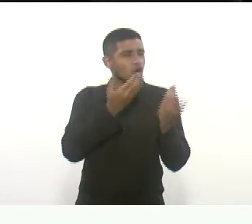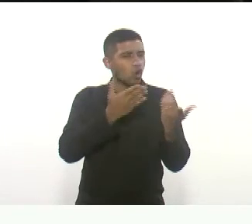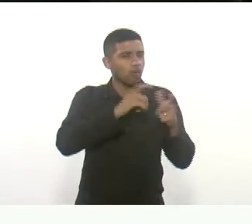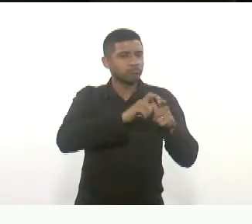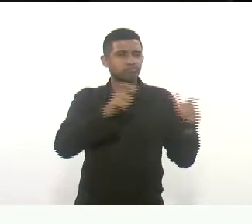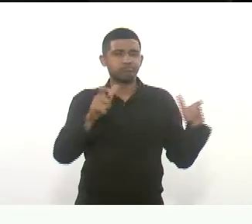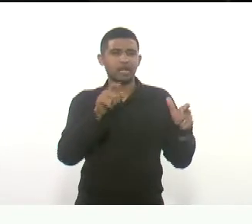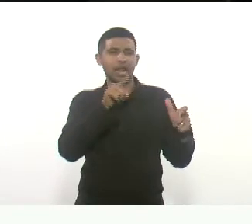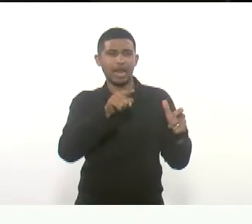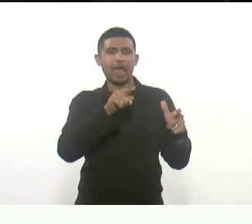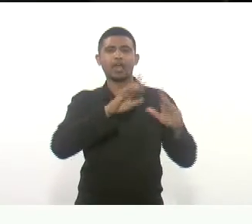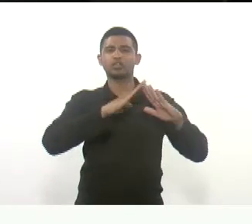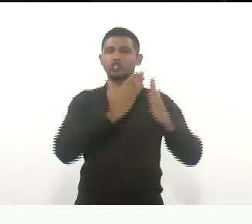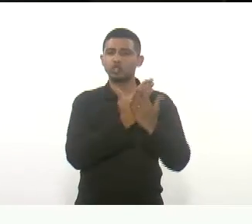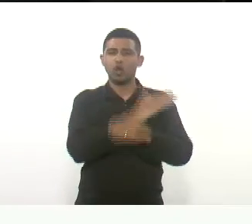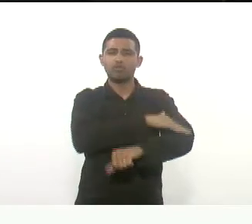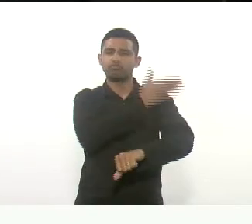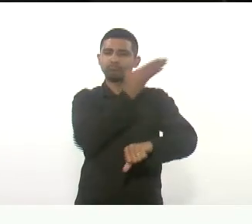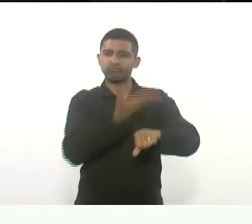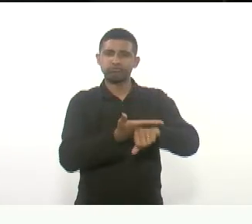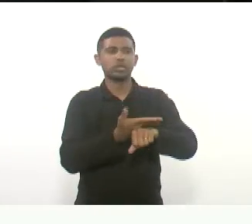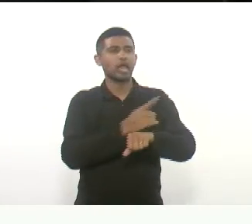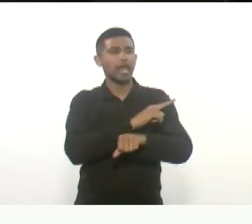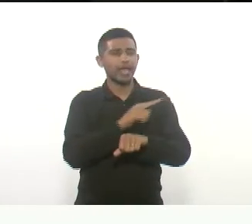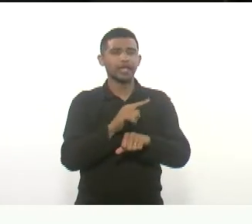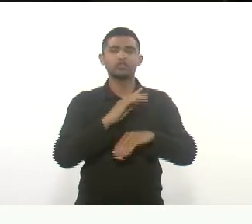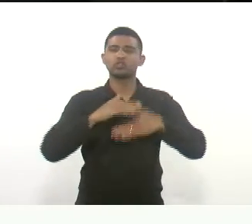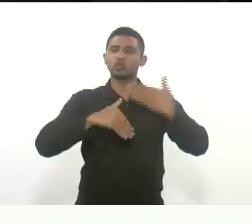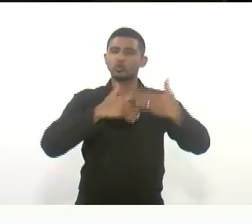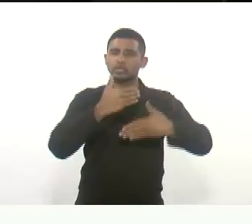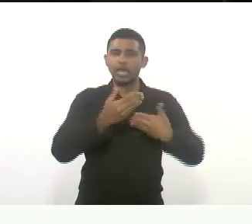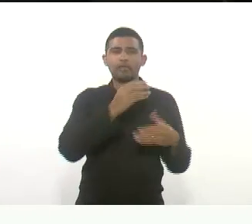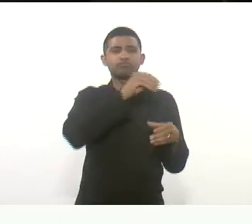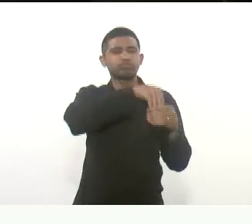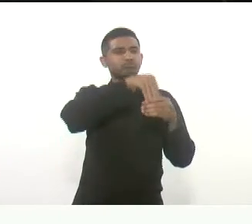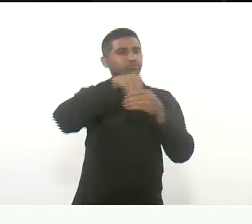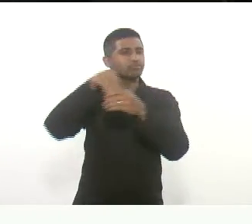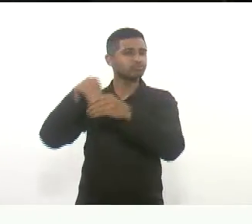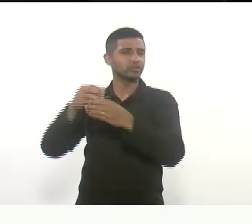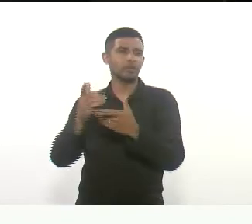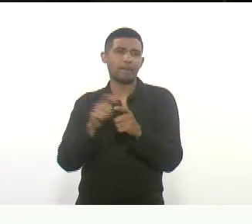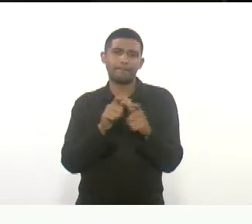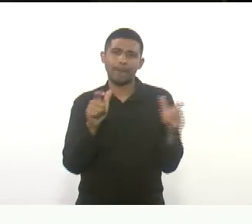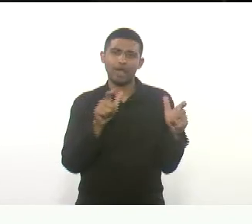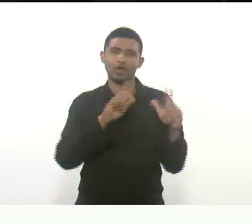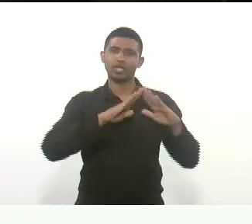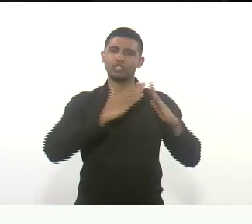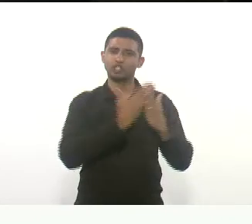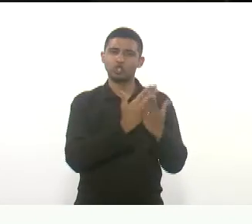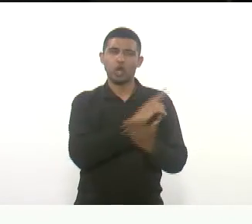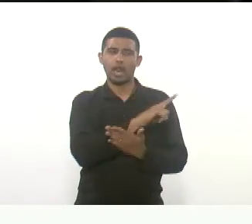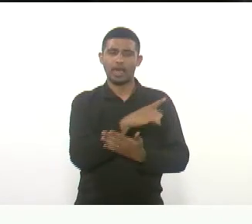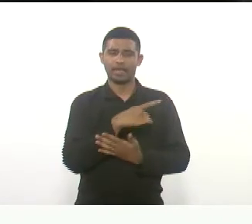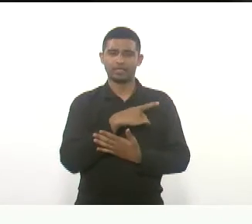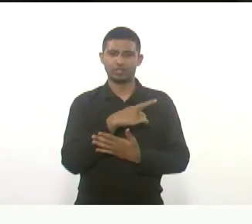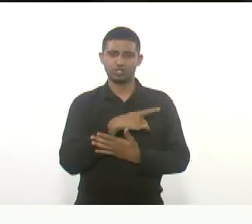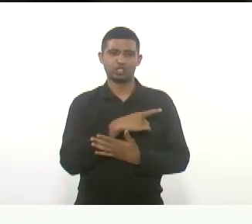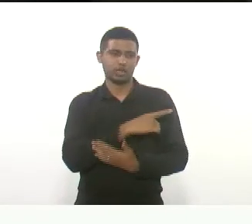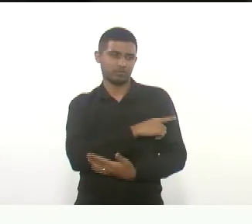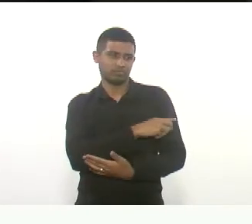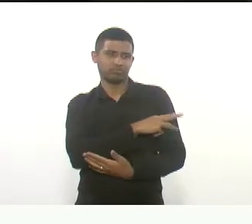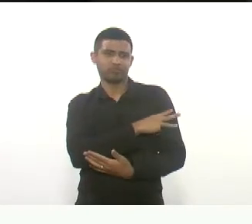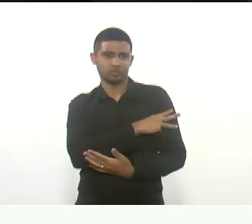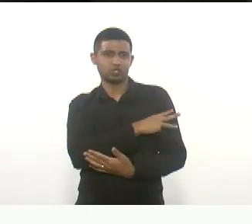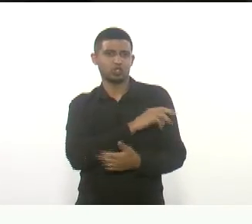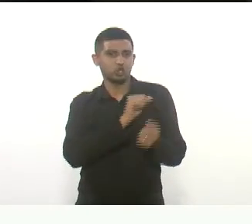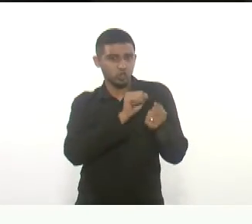tempo integral, e eles foram implementando da seguinte forma: a maioria das escolas deles tinha também Fundamental 2, né,